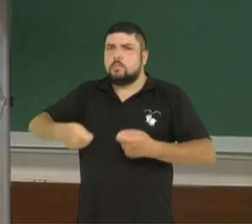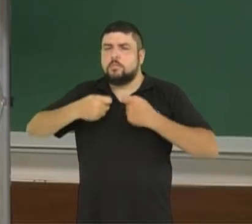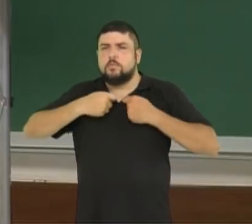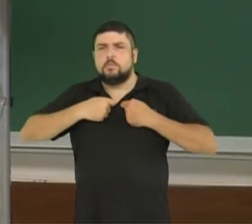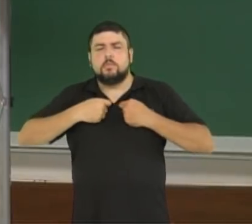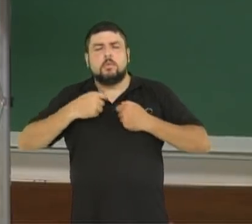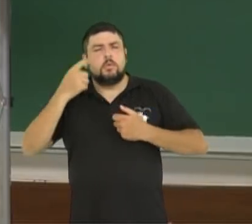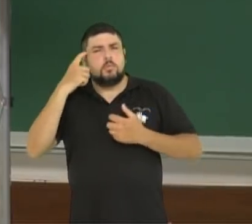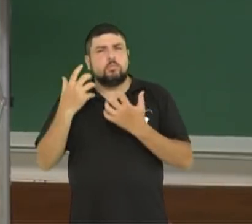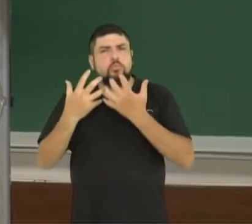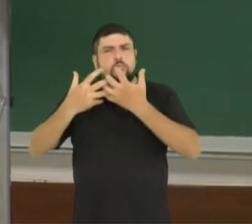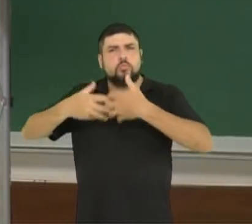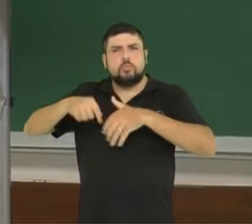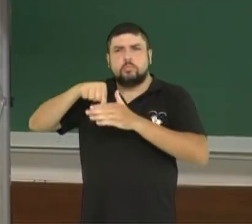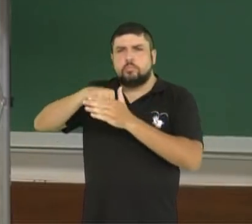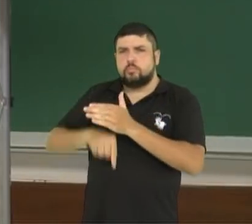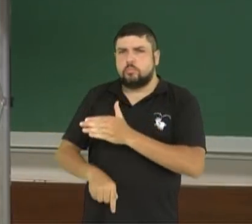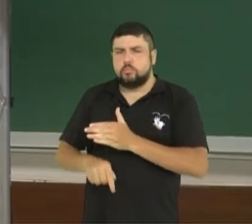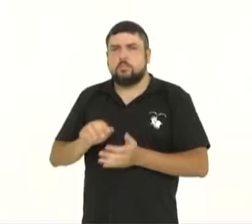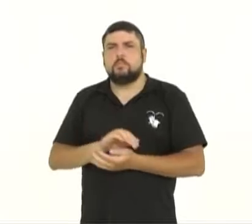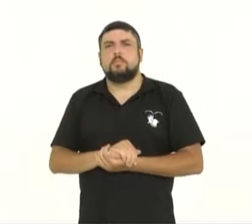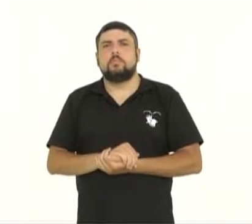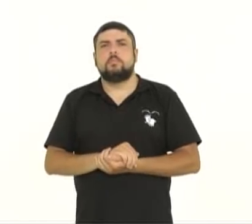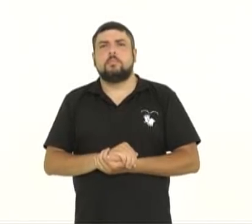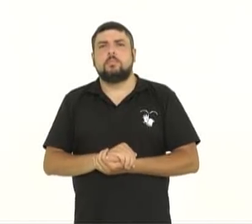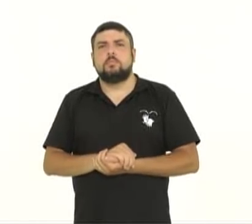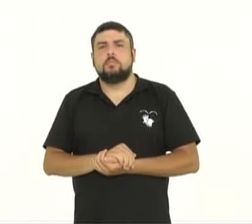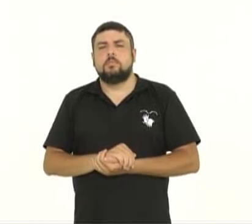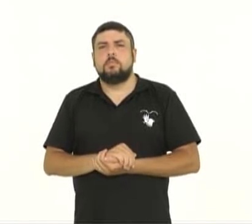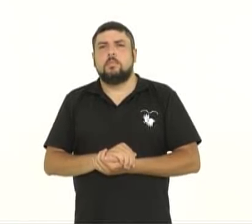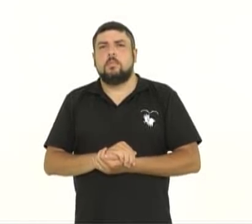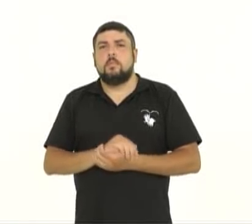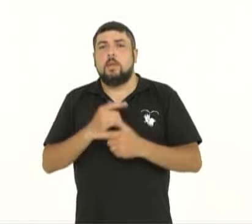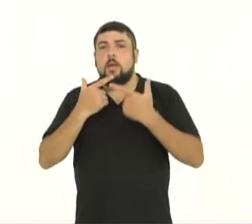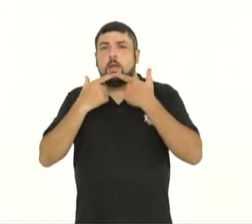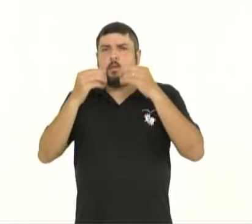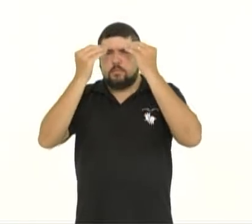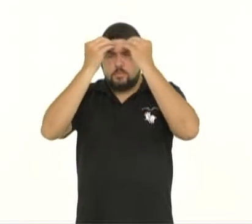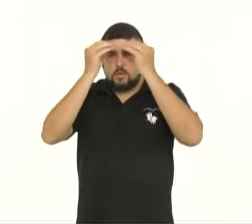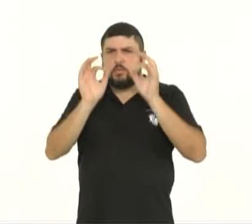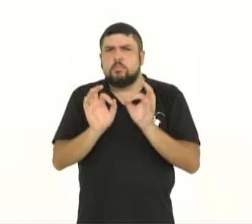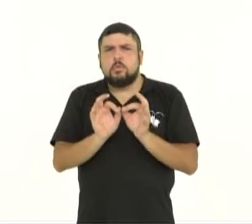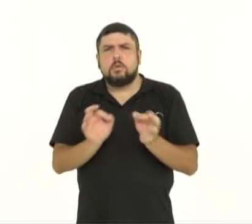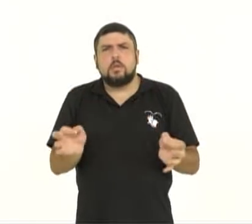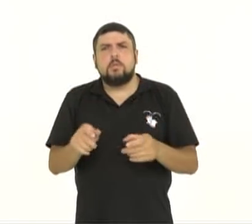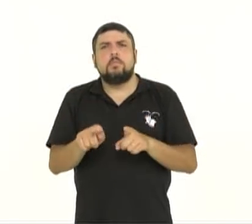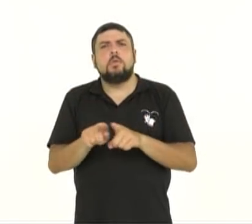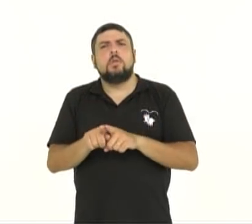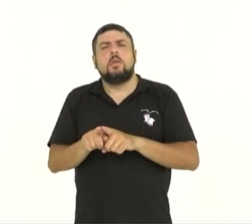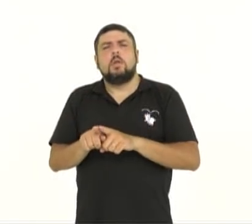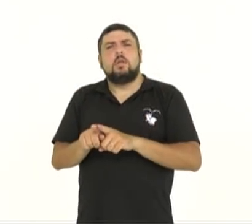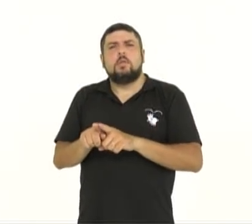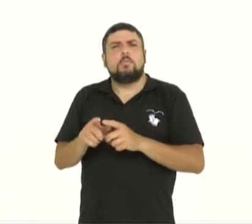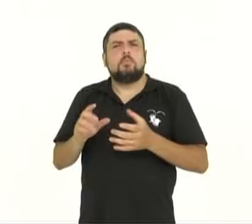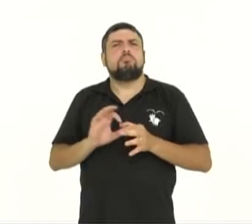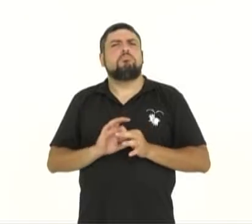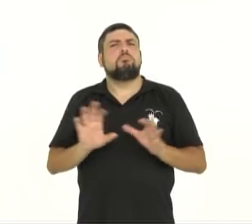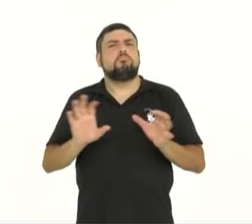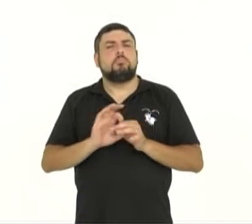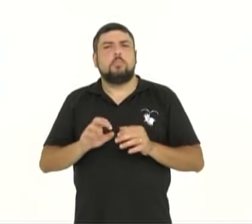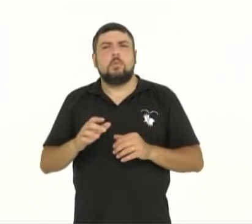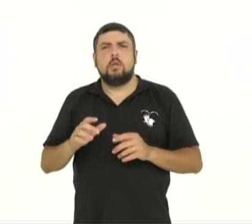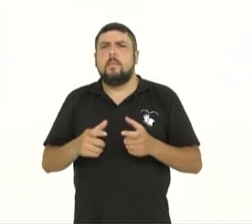sobre um determinado aspecto. Então, a linguagem geralmente é simples e coloquial. É uma linguagem que a maioria dos leitores conseguem